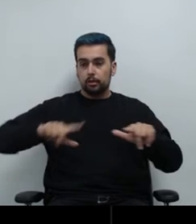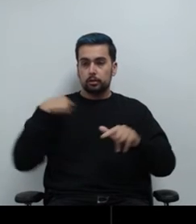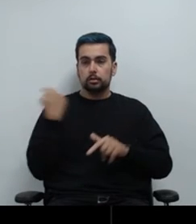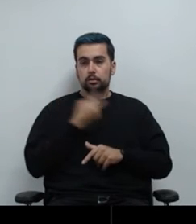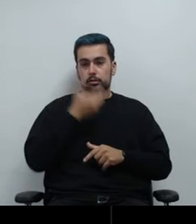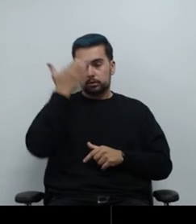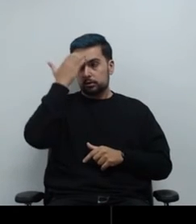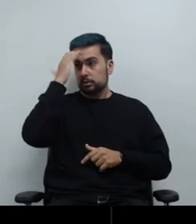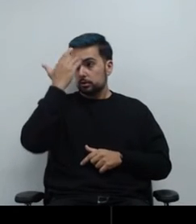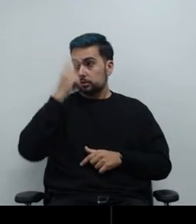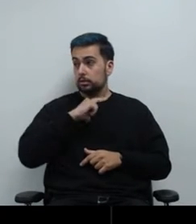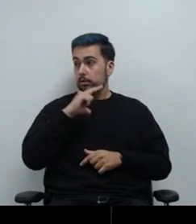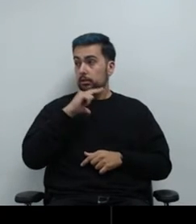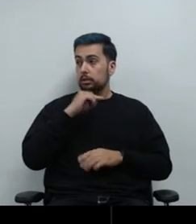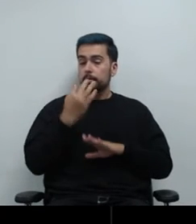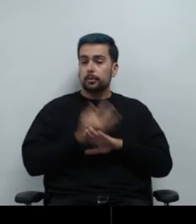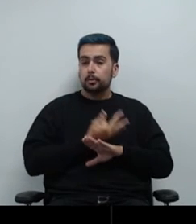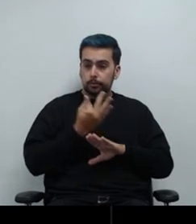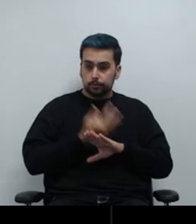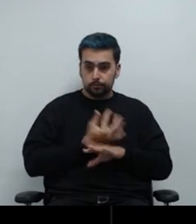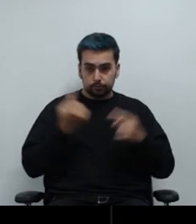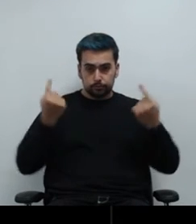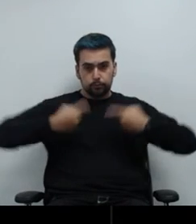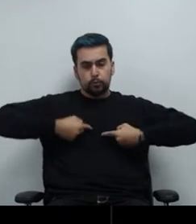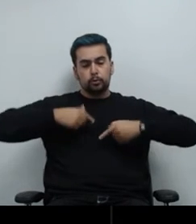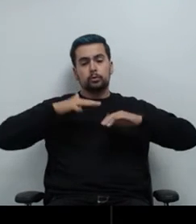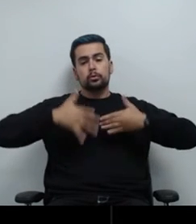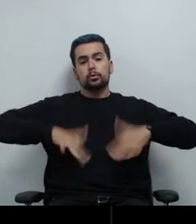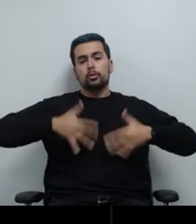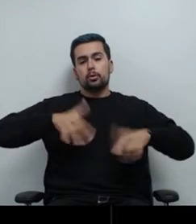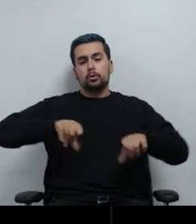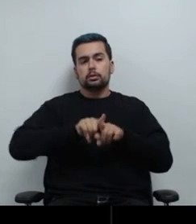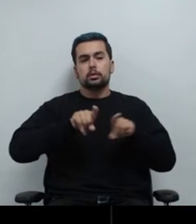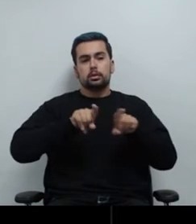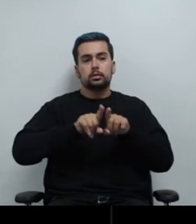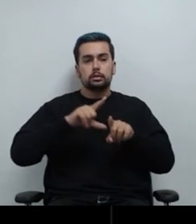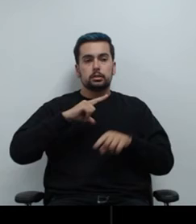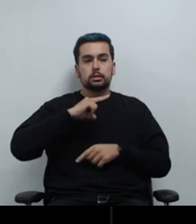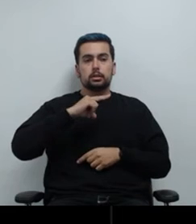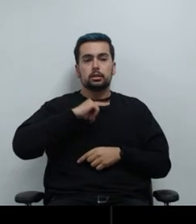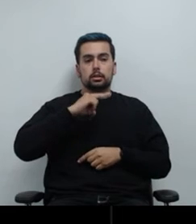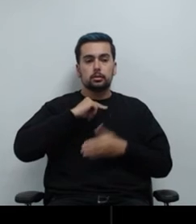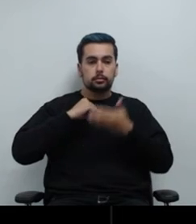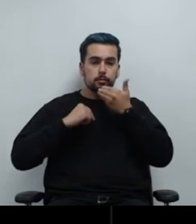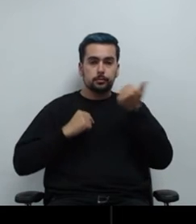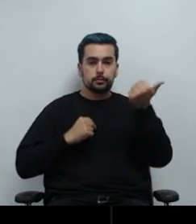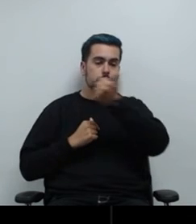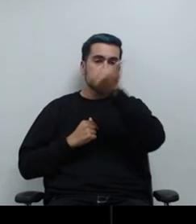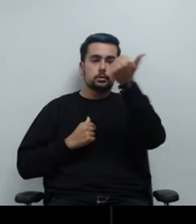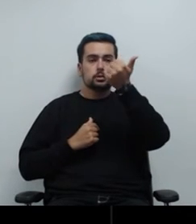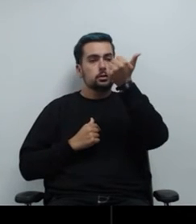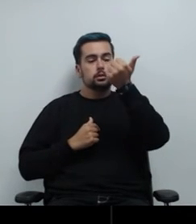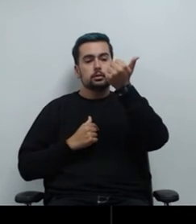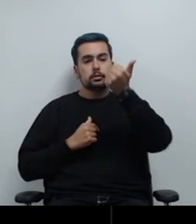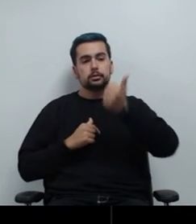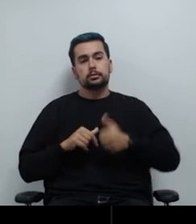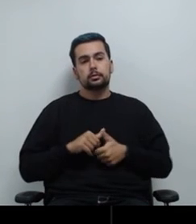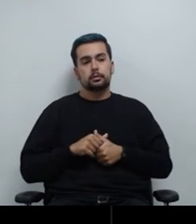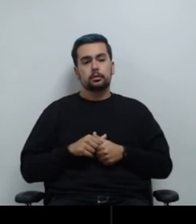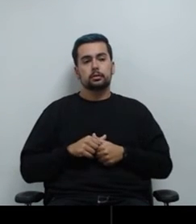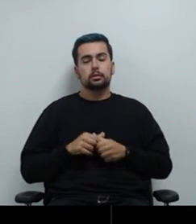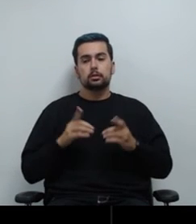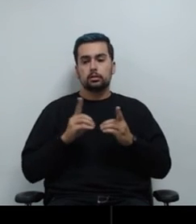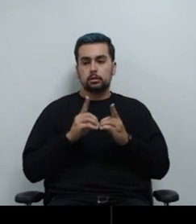entende que o NUDIR enfrenta um grande desafio, né, e que, para que haja uma melhora